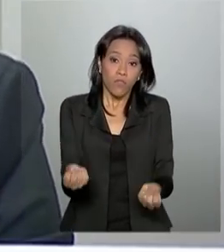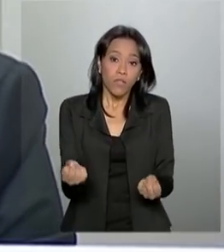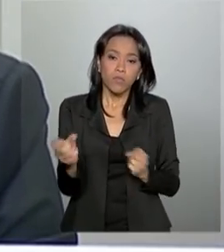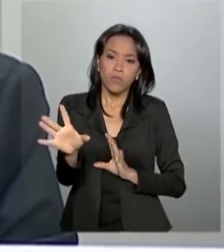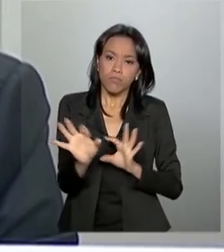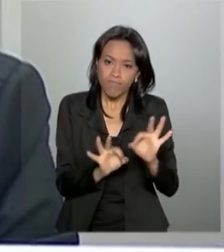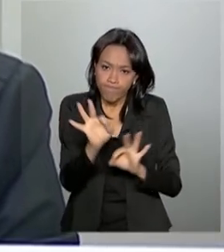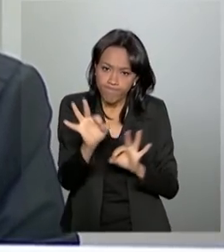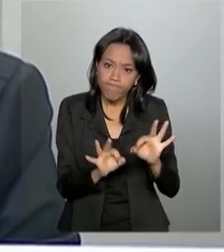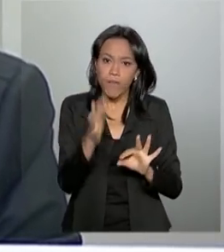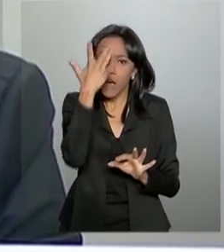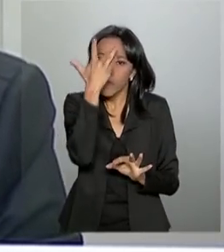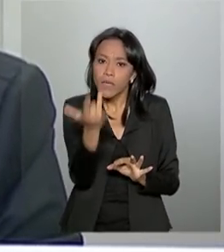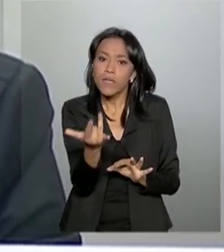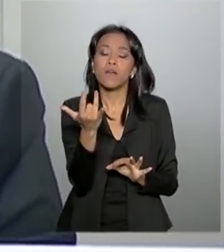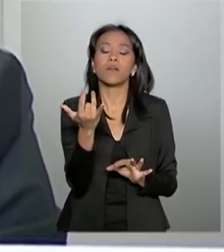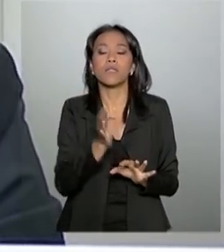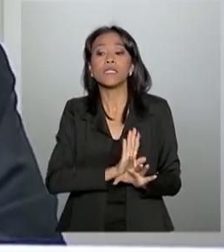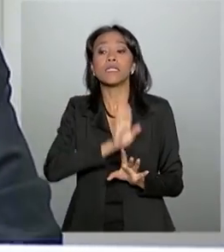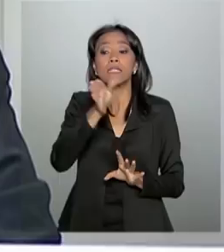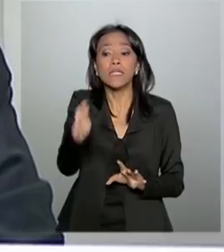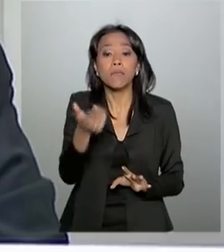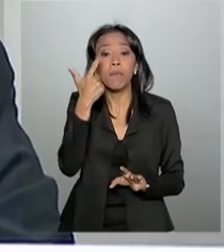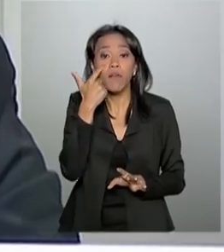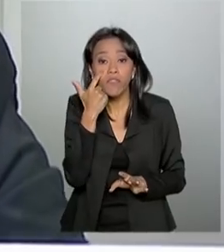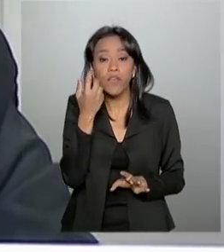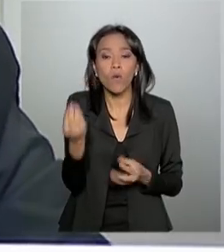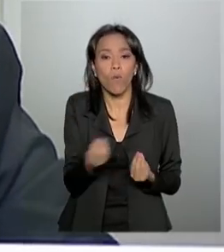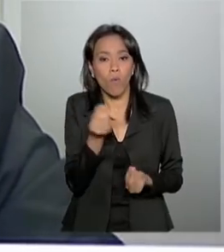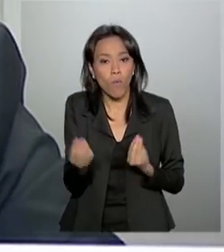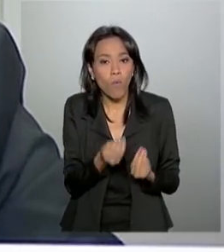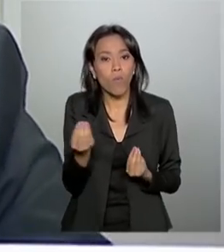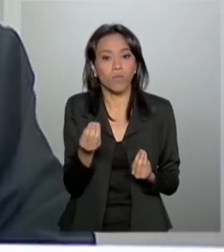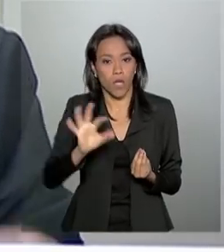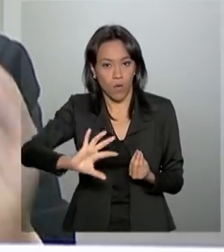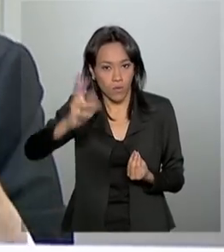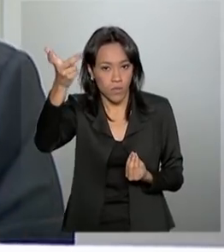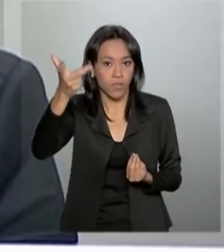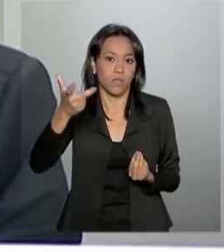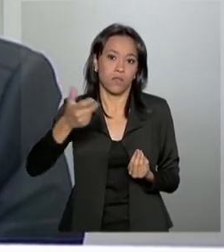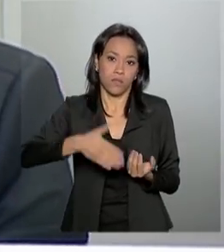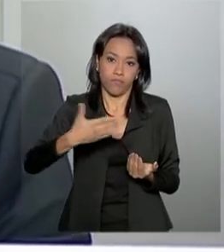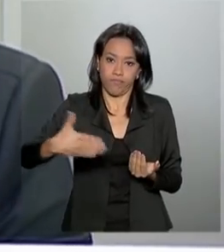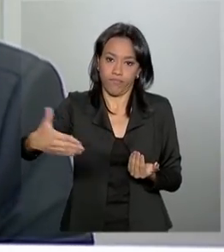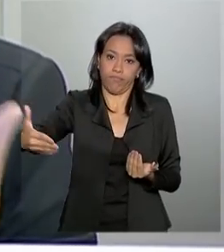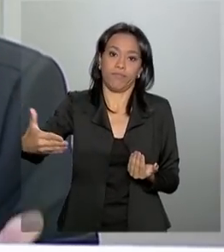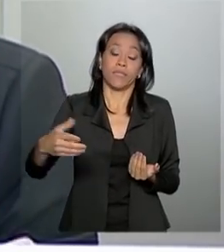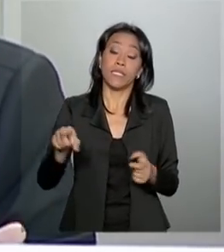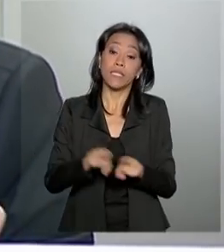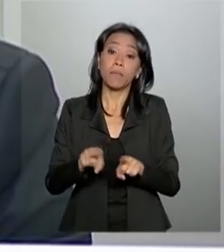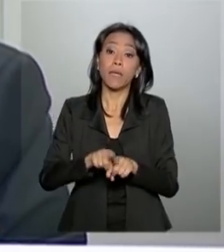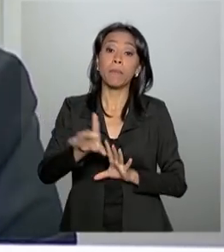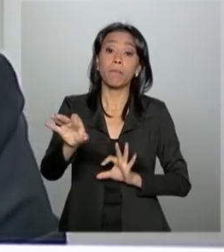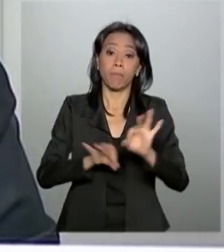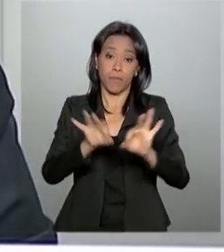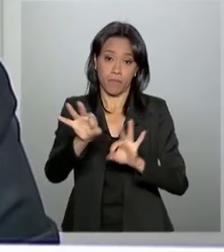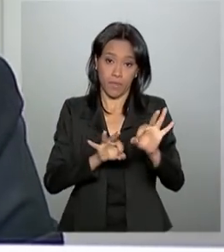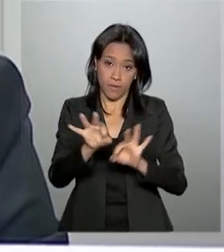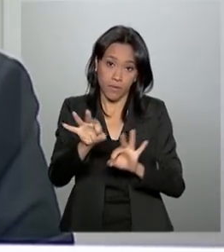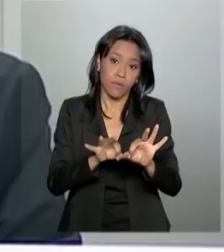amanhã para o campo para verificar o andamento da operação e também a preparação